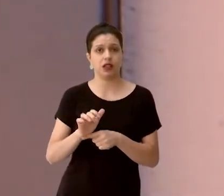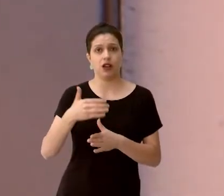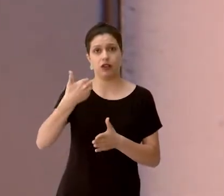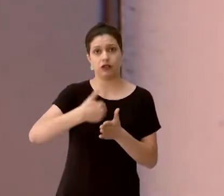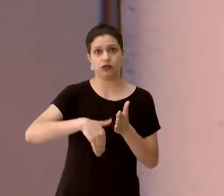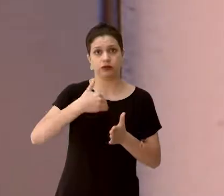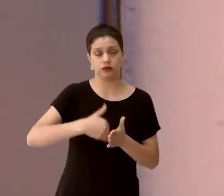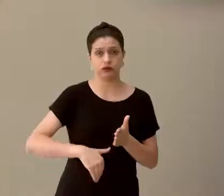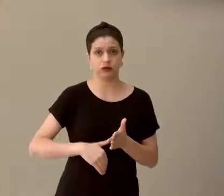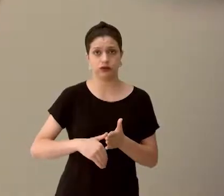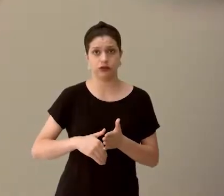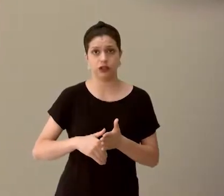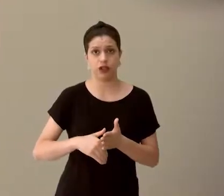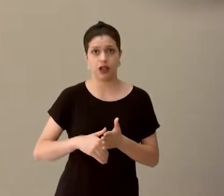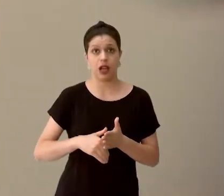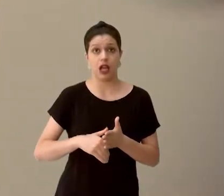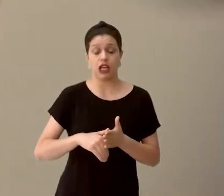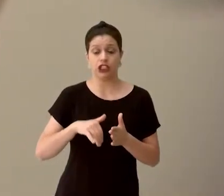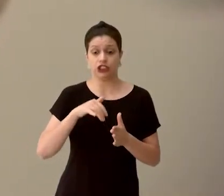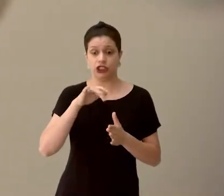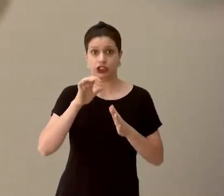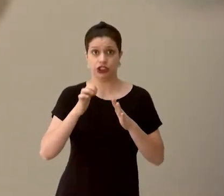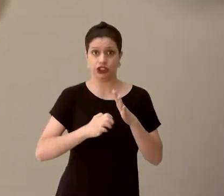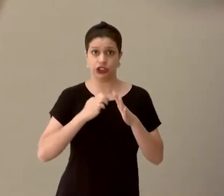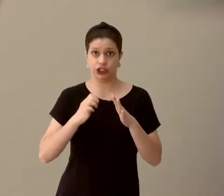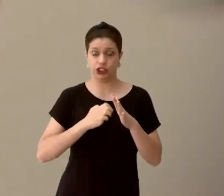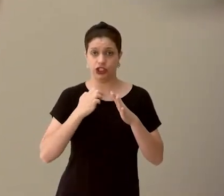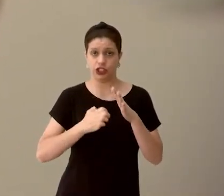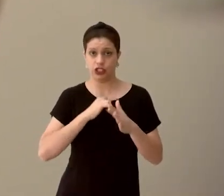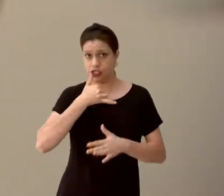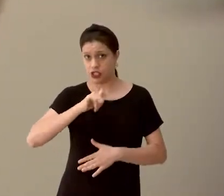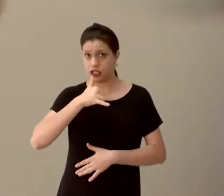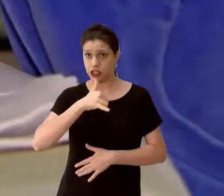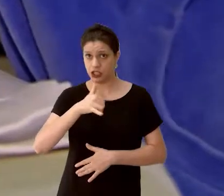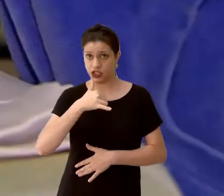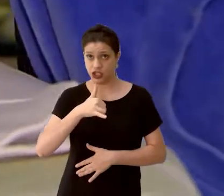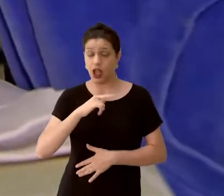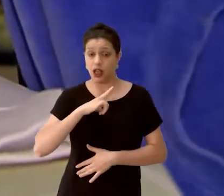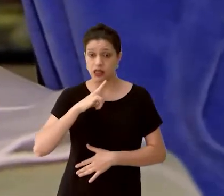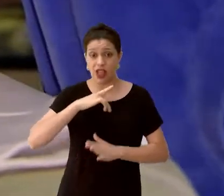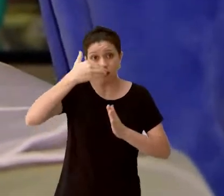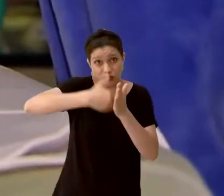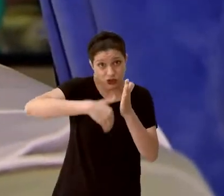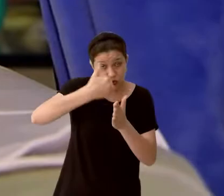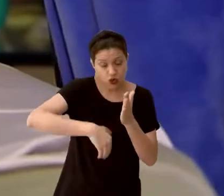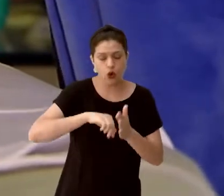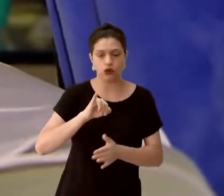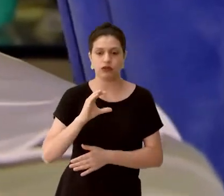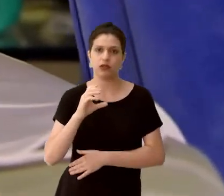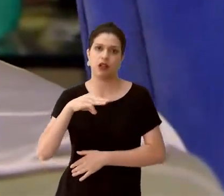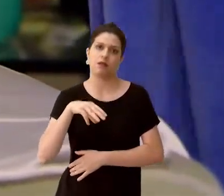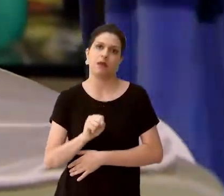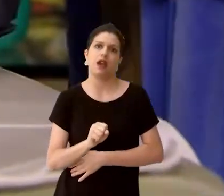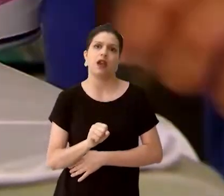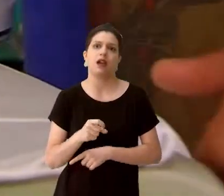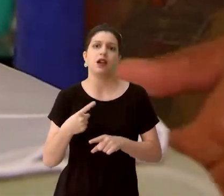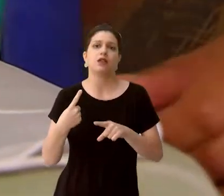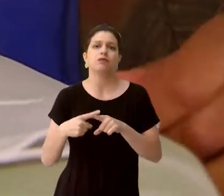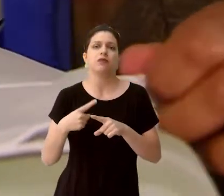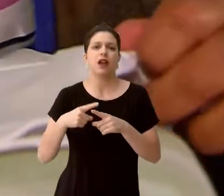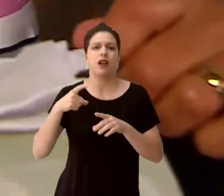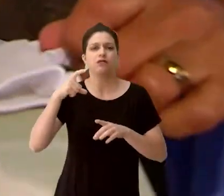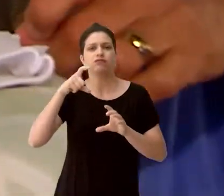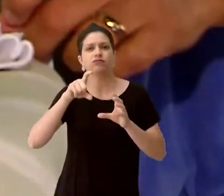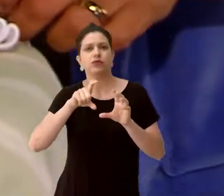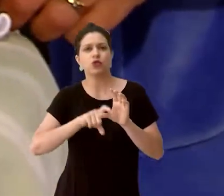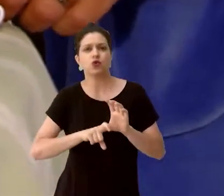conceder isenção tributária relativa à parcela da subvenção da tarifa de energia elétrica, ou seja, autoriza o desconto de ICMS